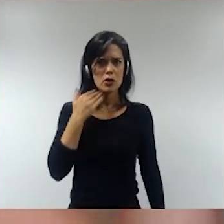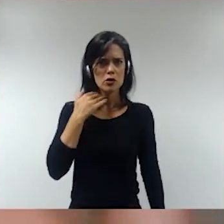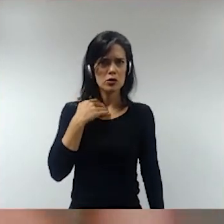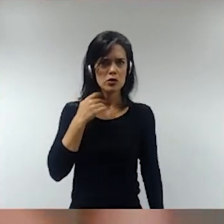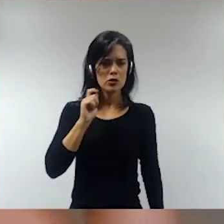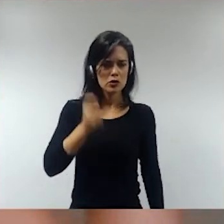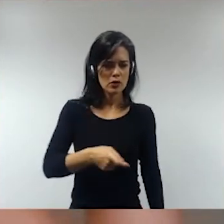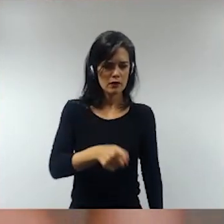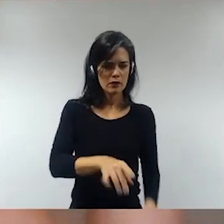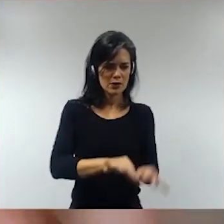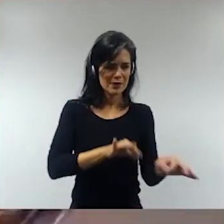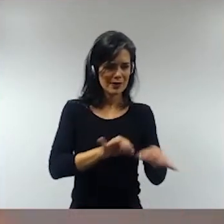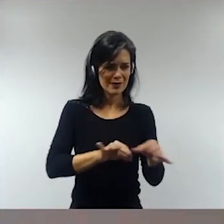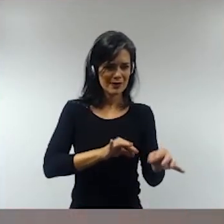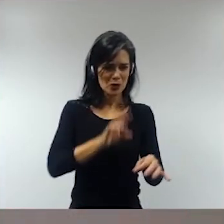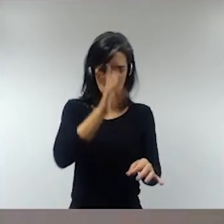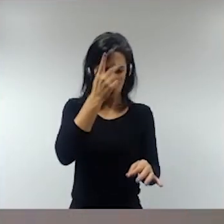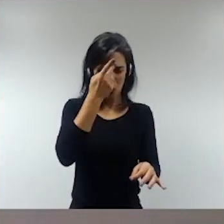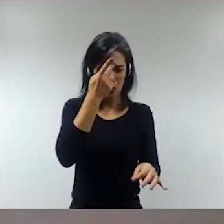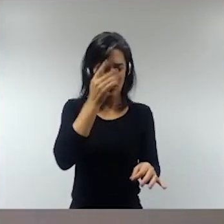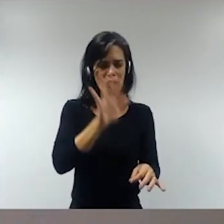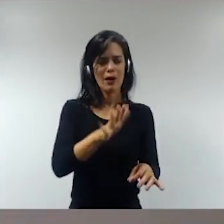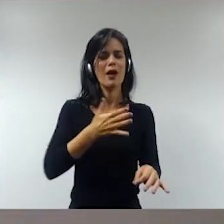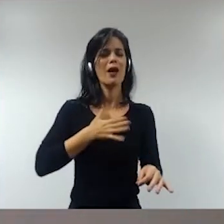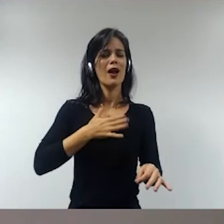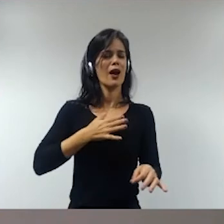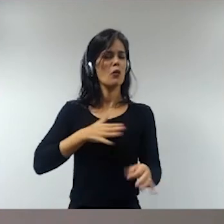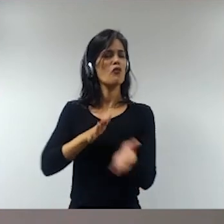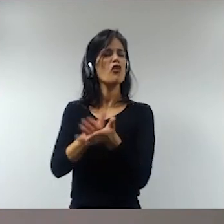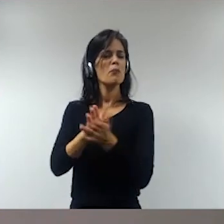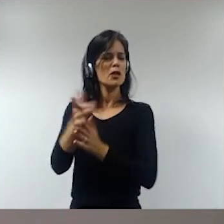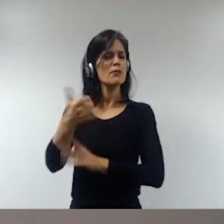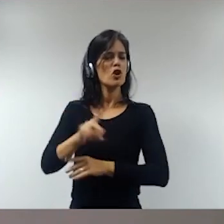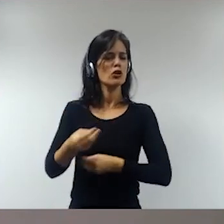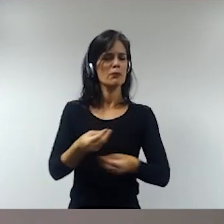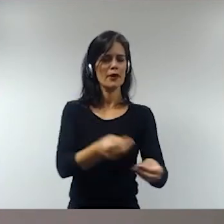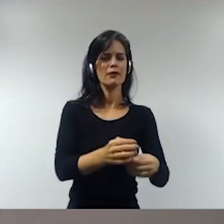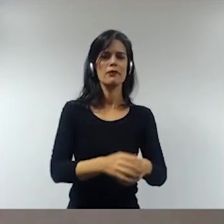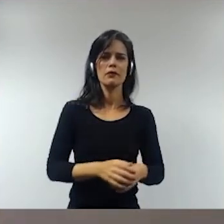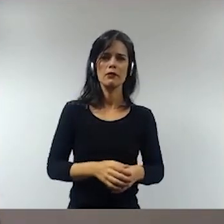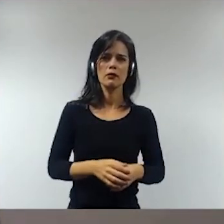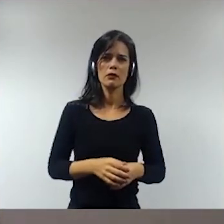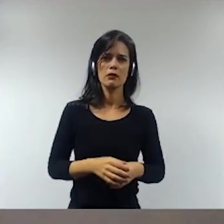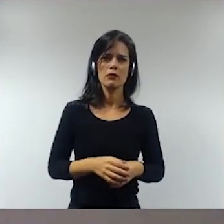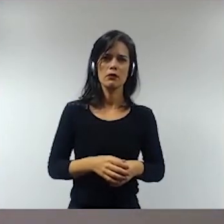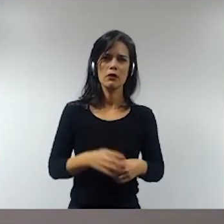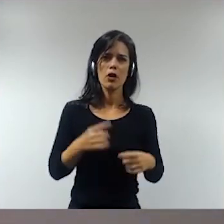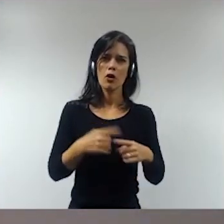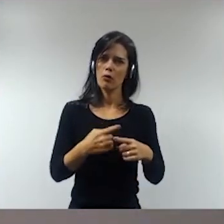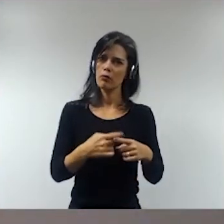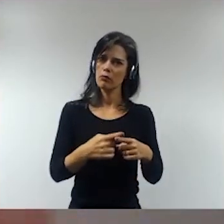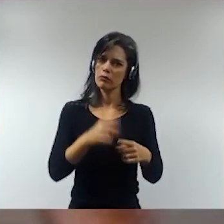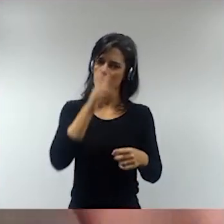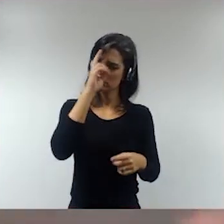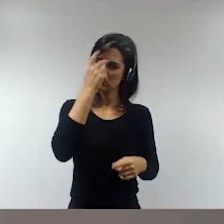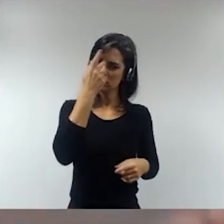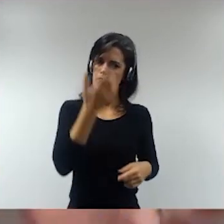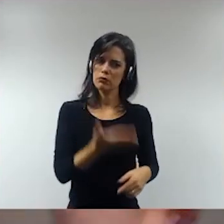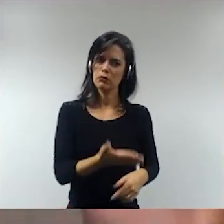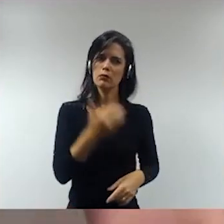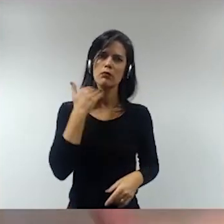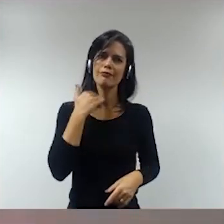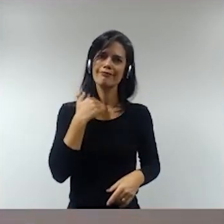engano, eu vou na sala da OAB imprimir outro e vou trazer para o senhor, porque o senhor deve ter rasgado com outro papel. Ele ficou